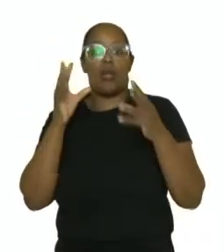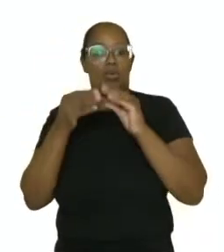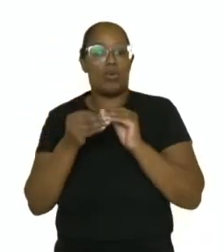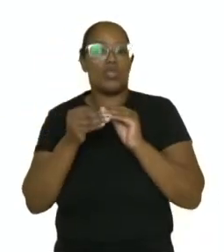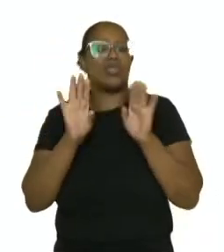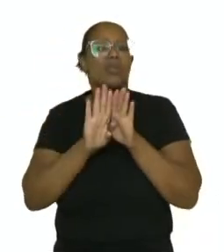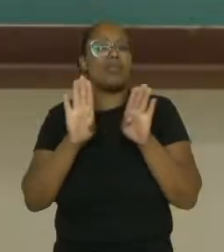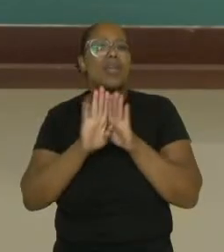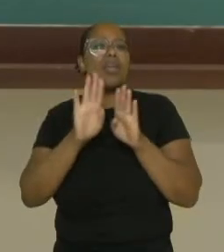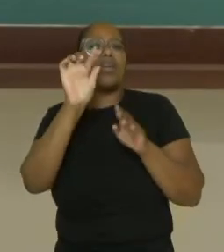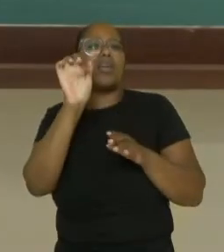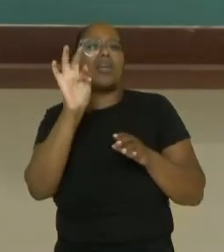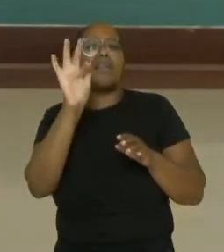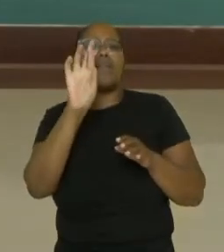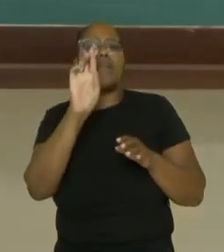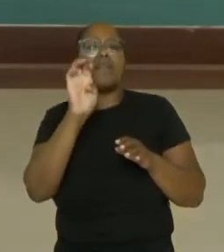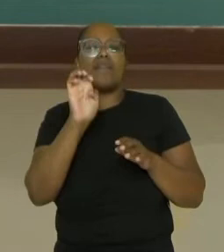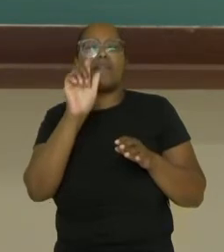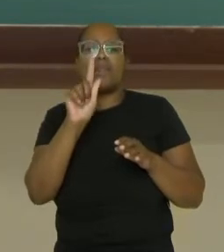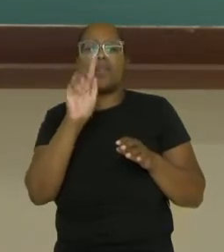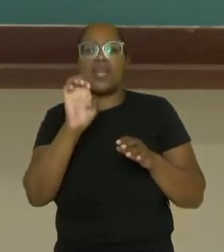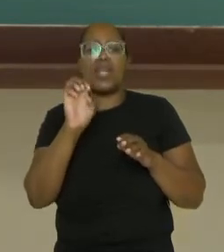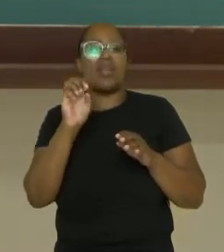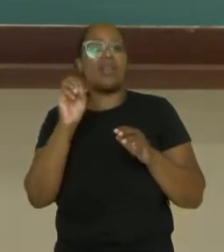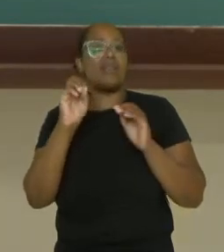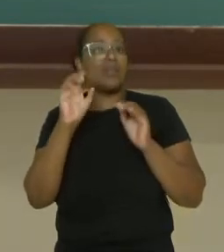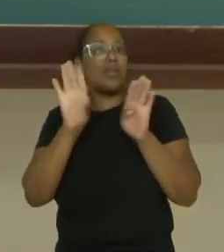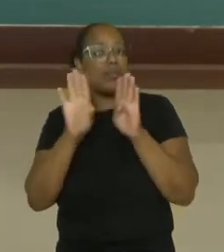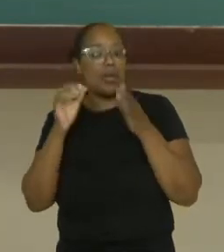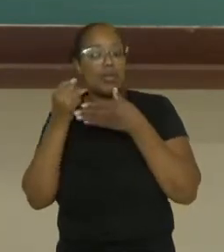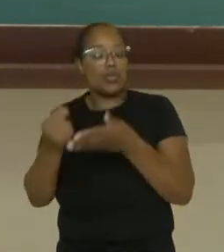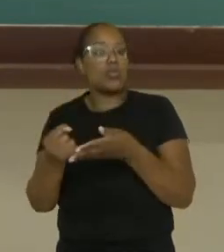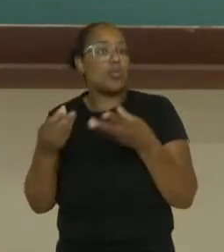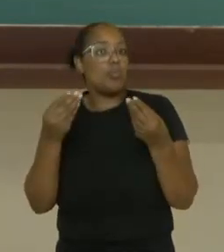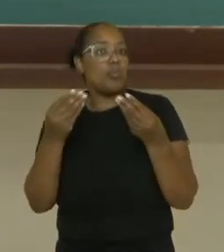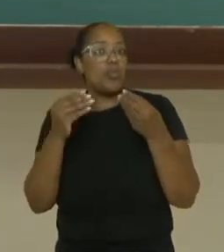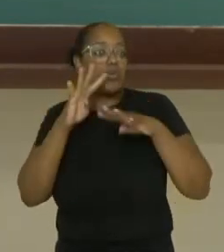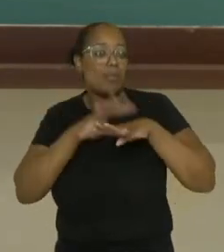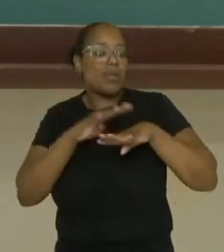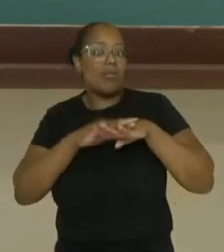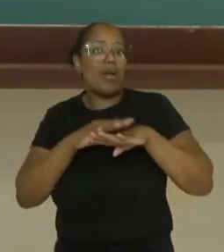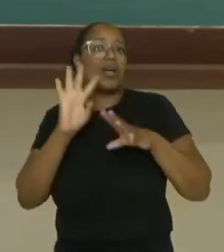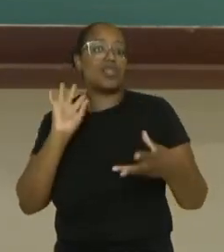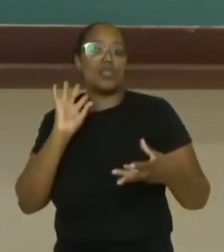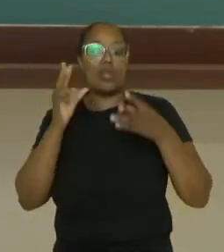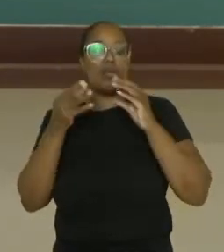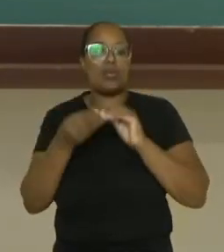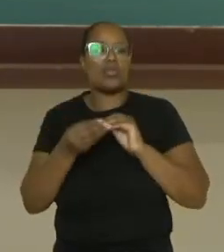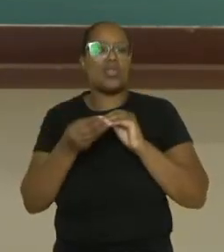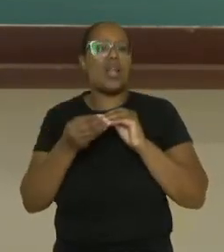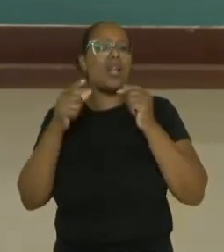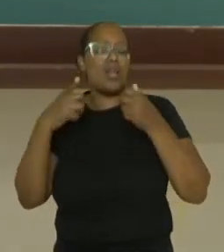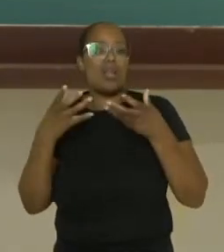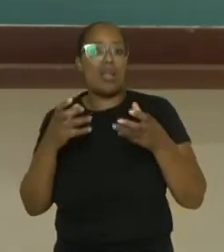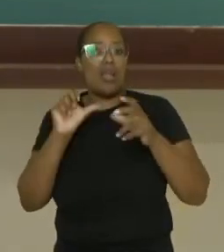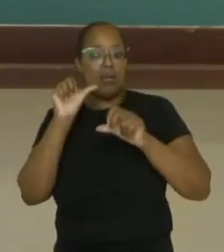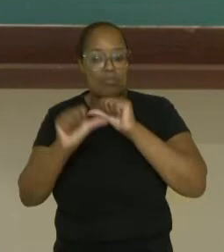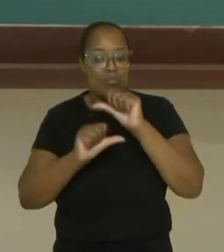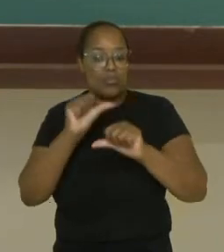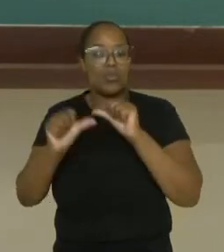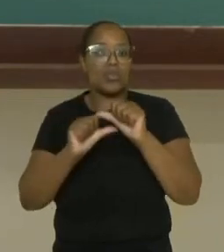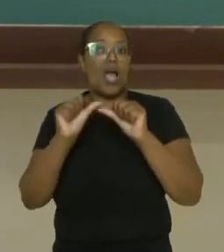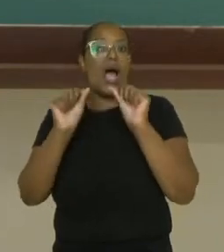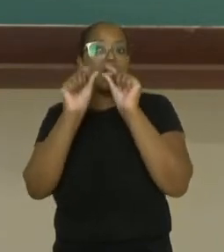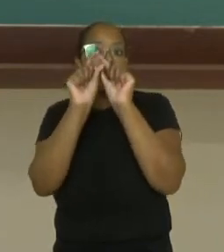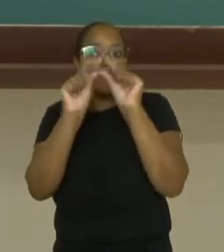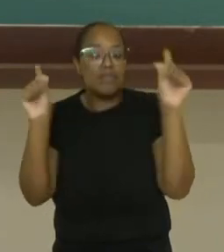lógica matemática. Então, assim, a lógica simbólica, ela quer transformar esses enunciados em símbolos, né? Então